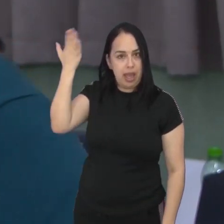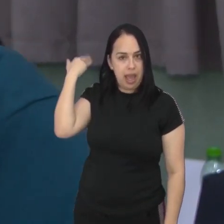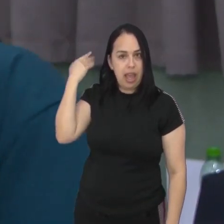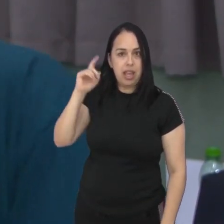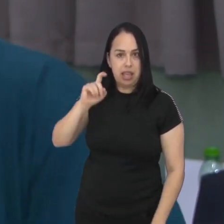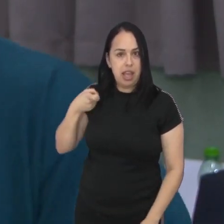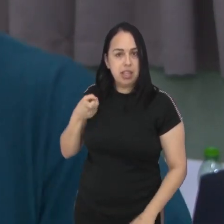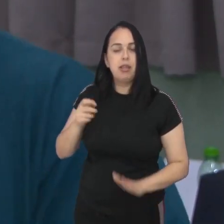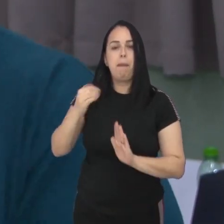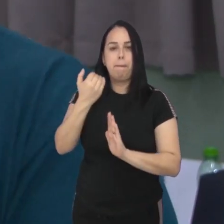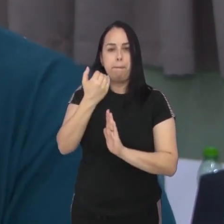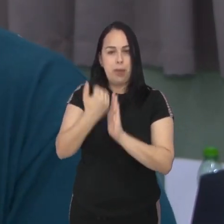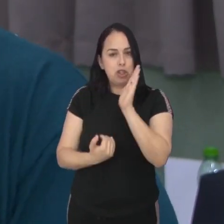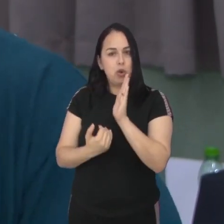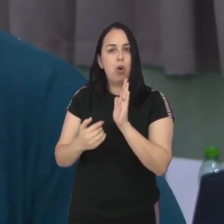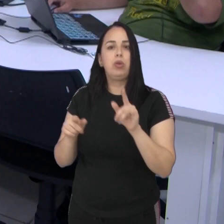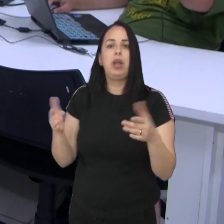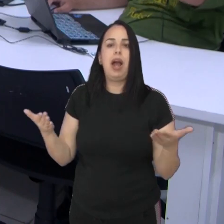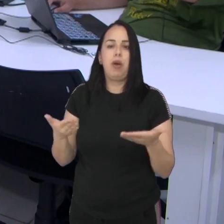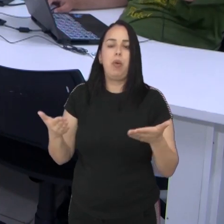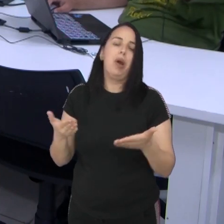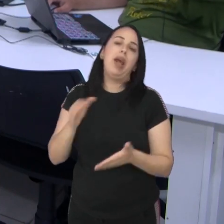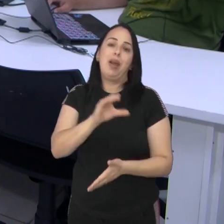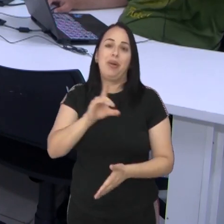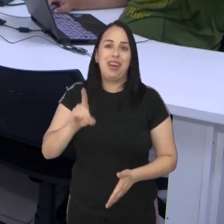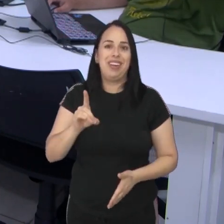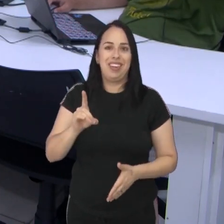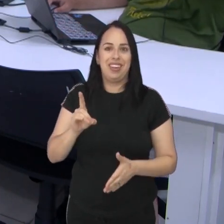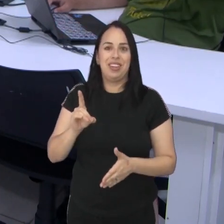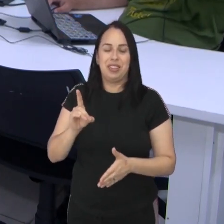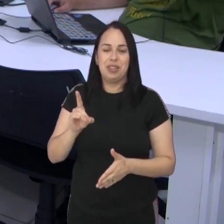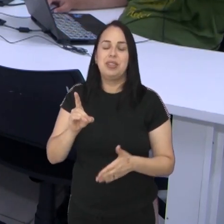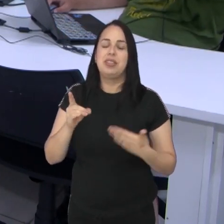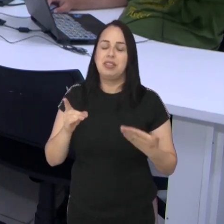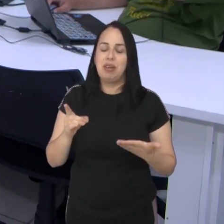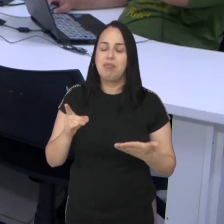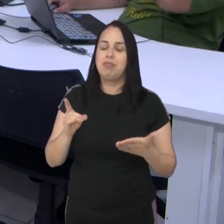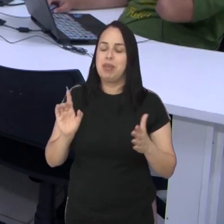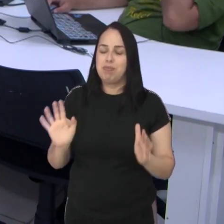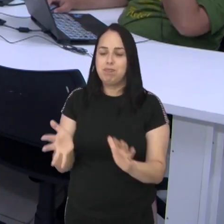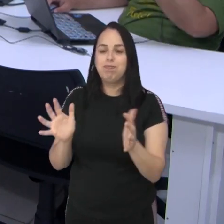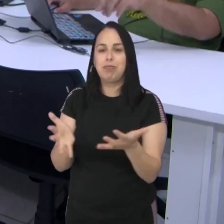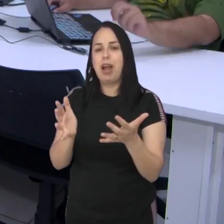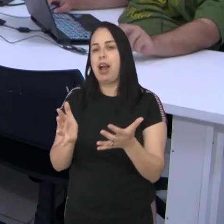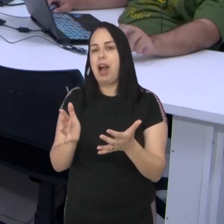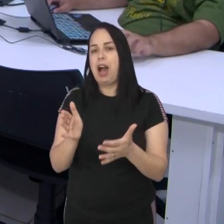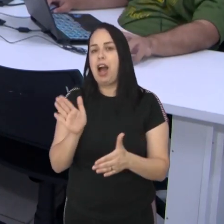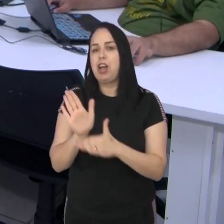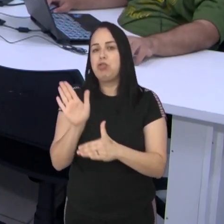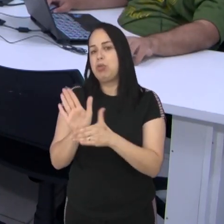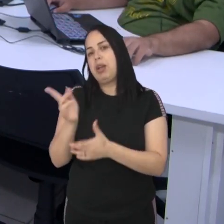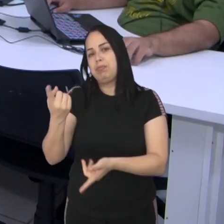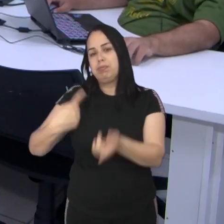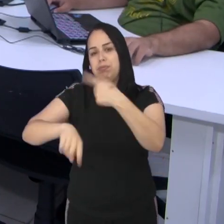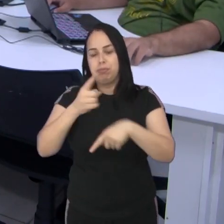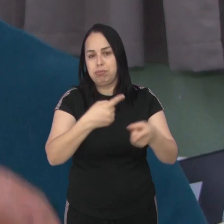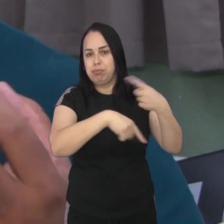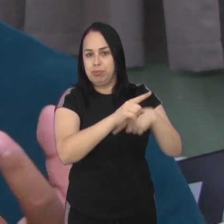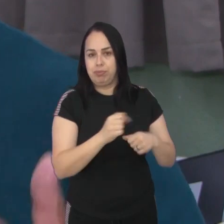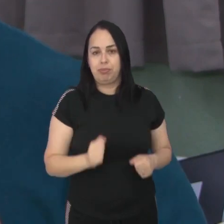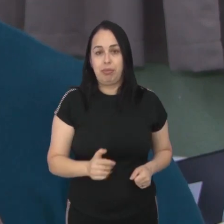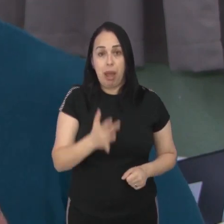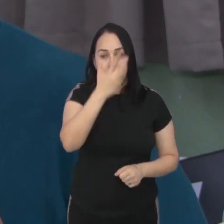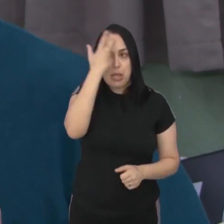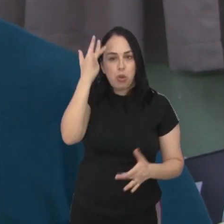é coordenador do Instituto, é a prova que esse tipo de iniciativa é capaz de transformar vidas.